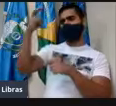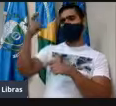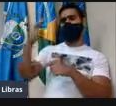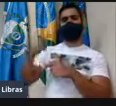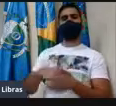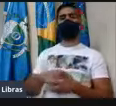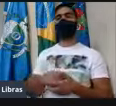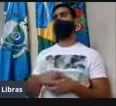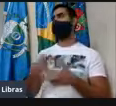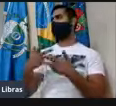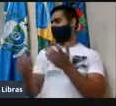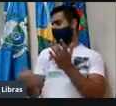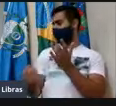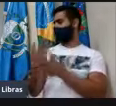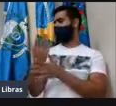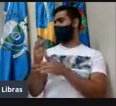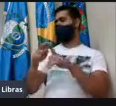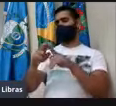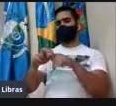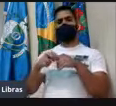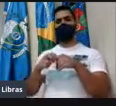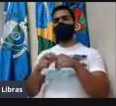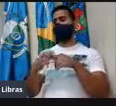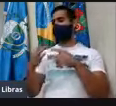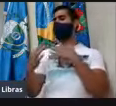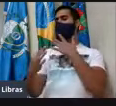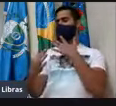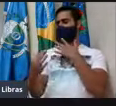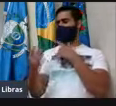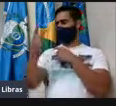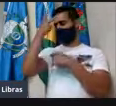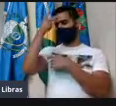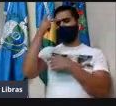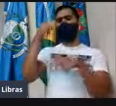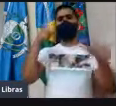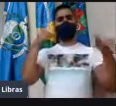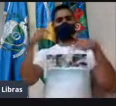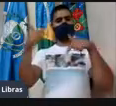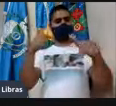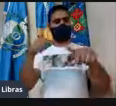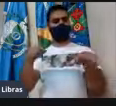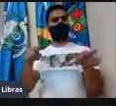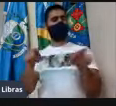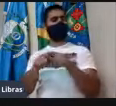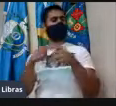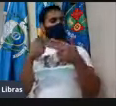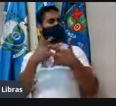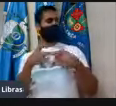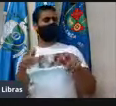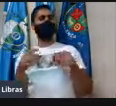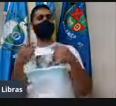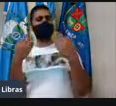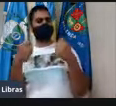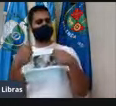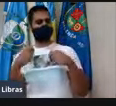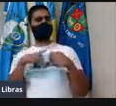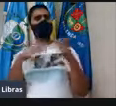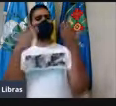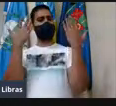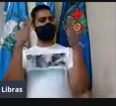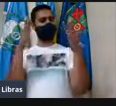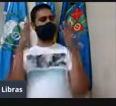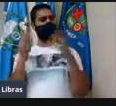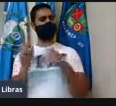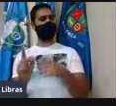surgem. Assim, tornamos públicos o nosso reconhecimento e agradecimento pelo seu trabalho, ações que merecem aplausos fervorosos e